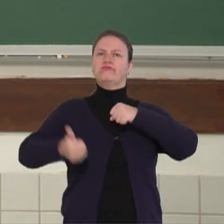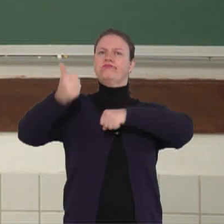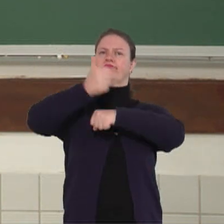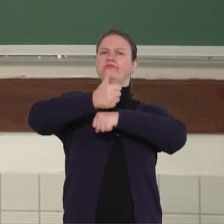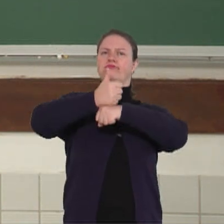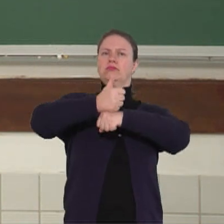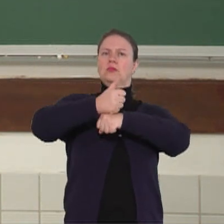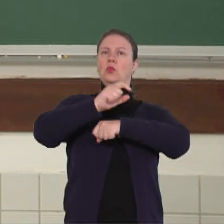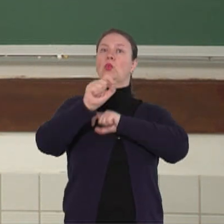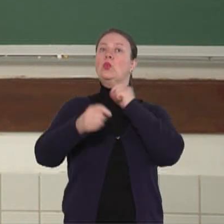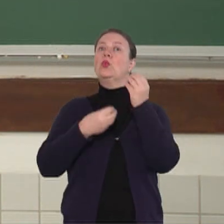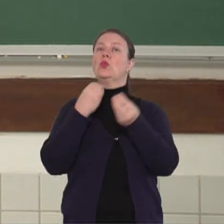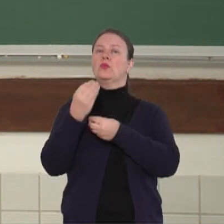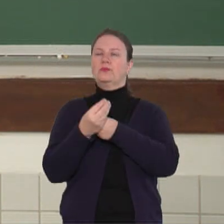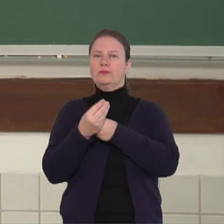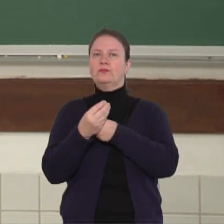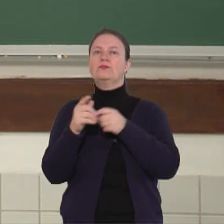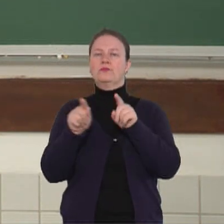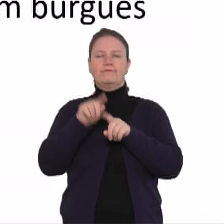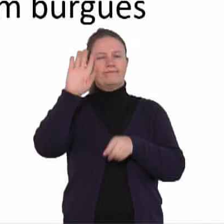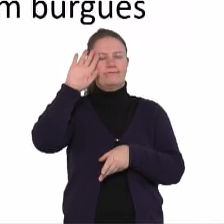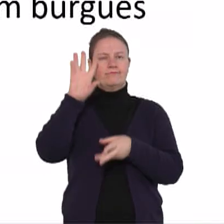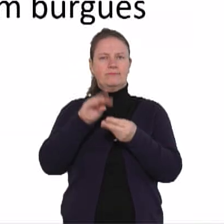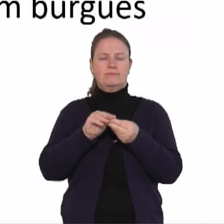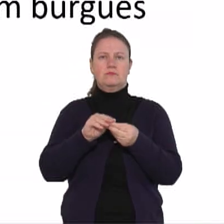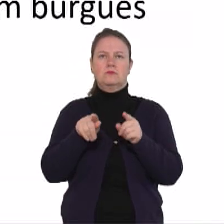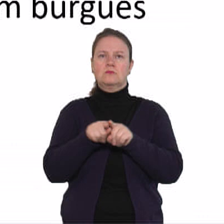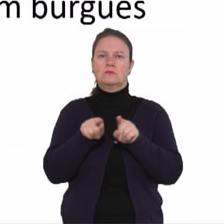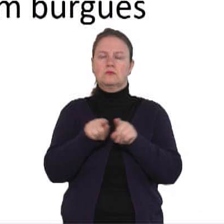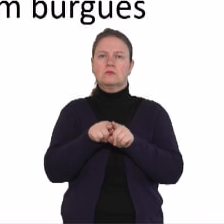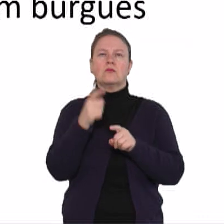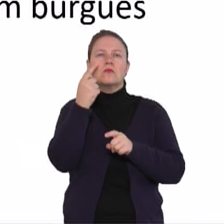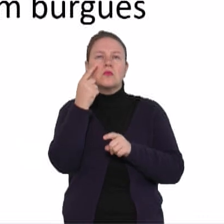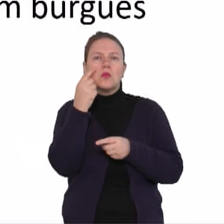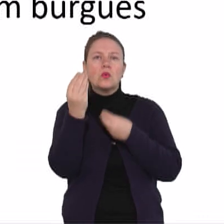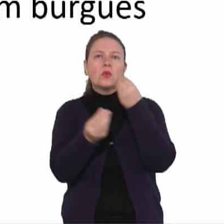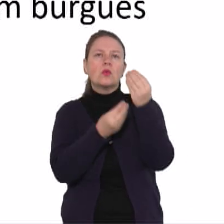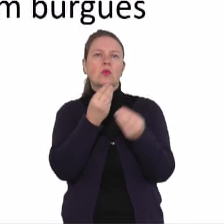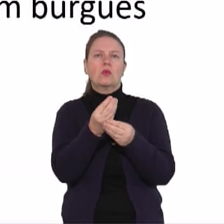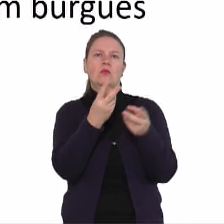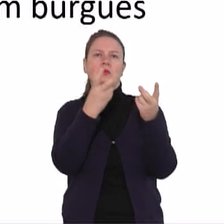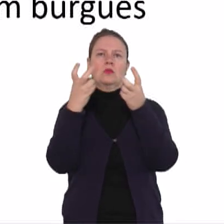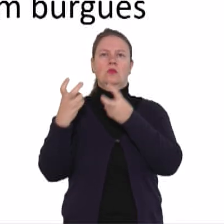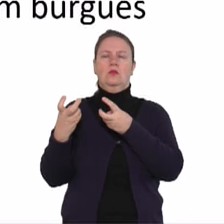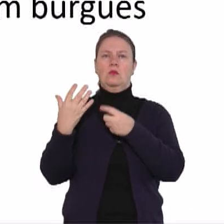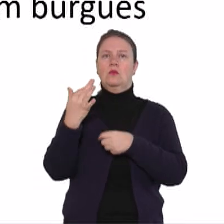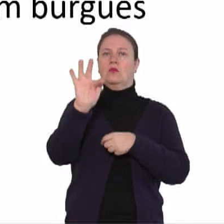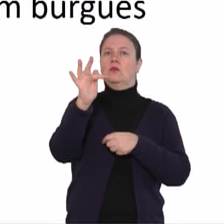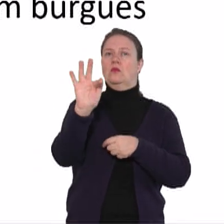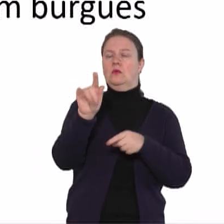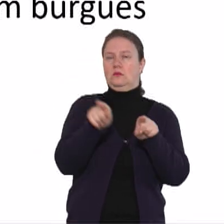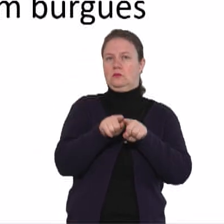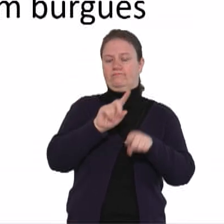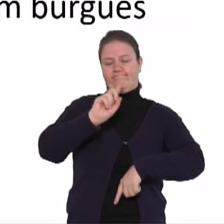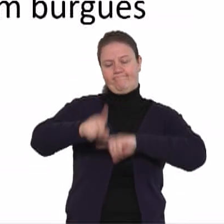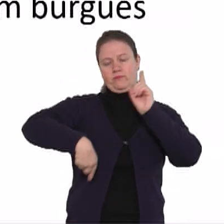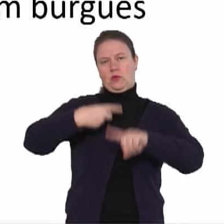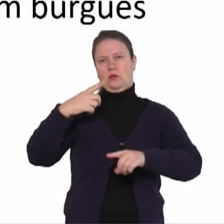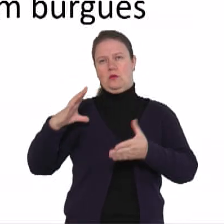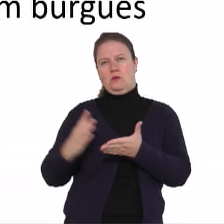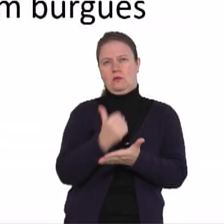cônsul. Então a gente vai entender tudo isso melhor. Então hoje a gente viu como é que a França ficou no pós-revolução e pós-golpes,